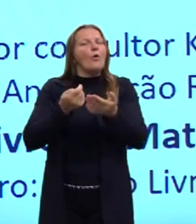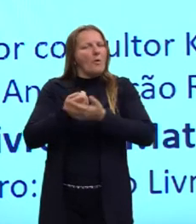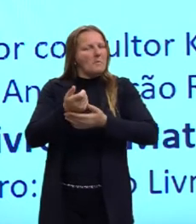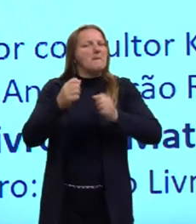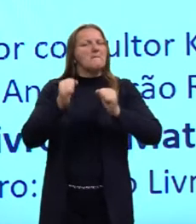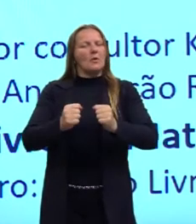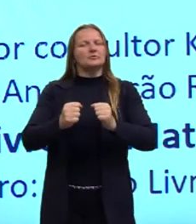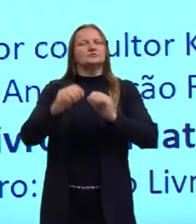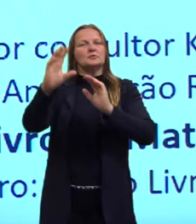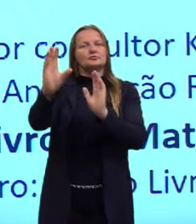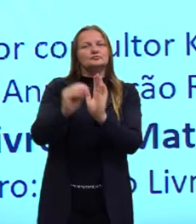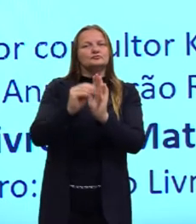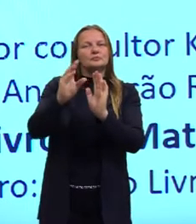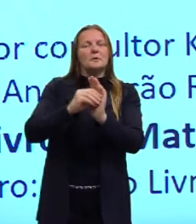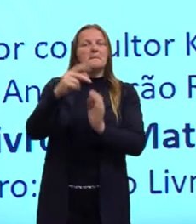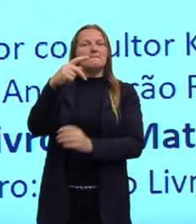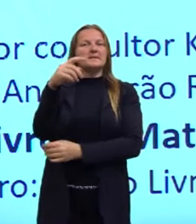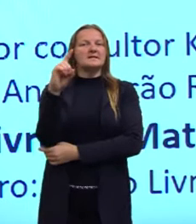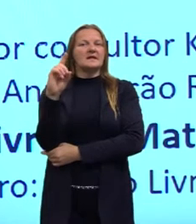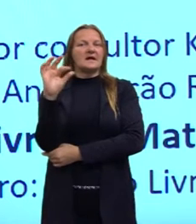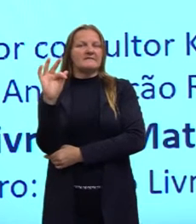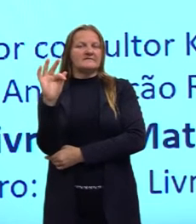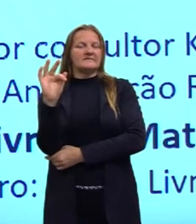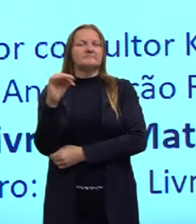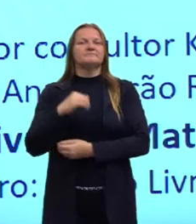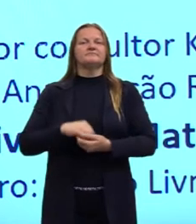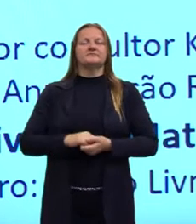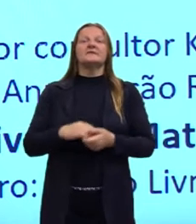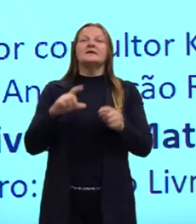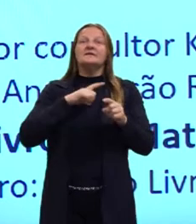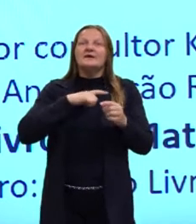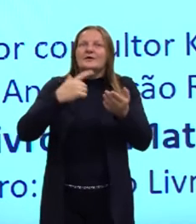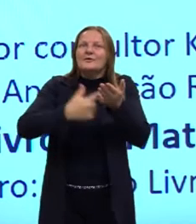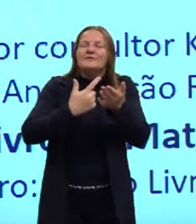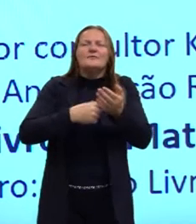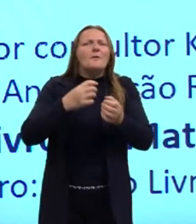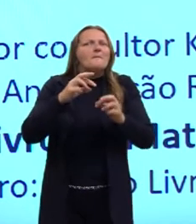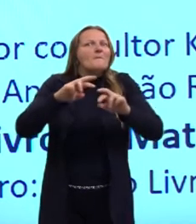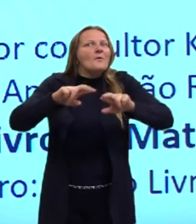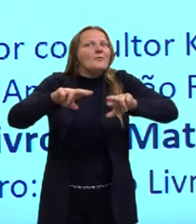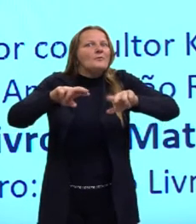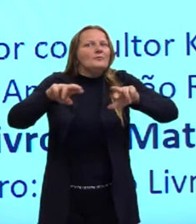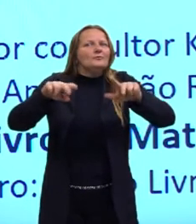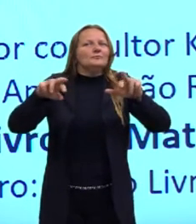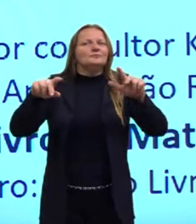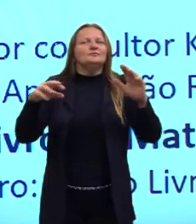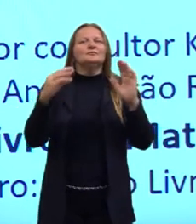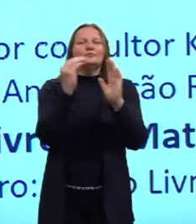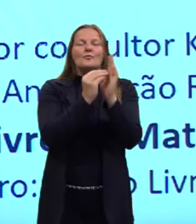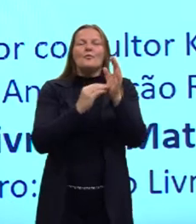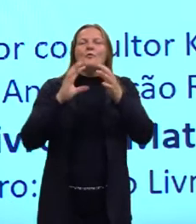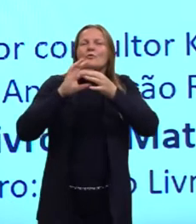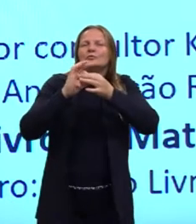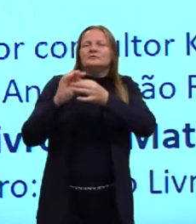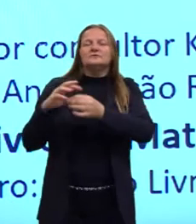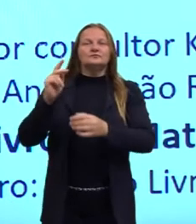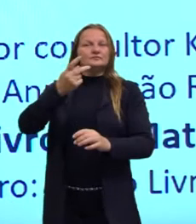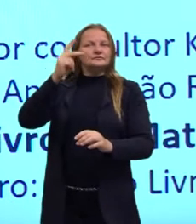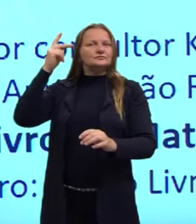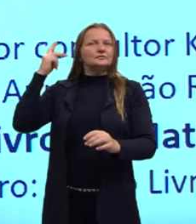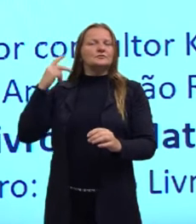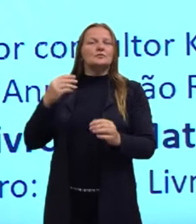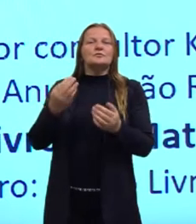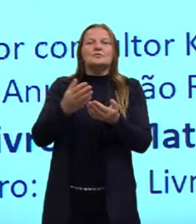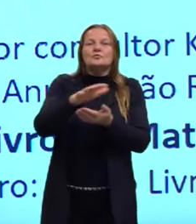baixar também a versão PDF dele que tem bastante aí o contexto histórico né por volta